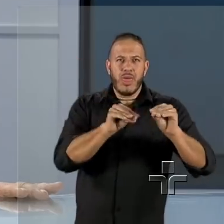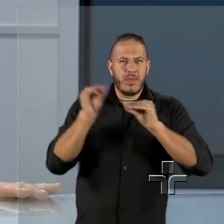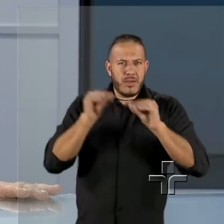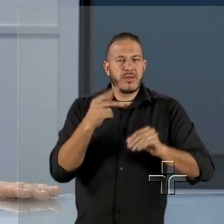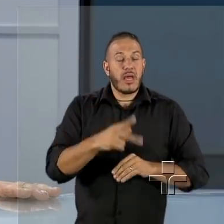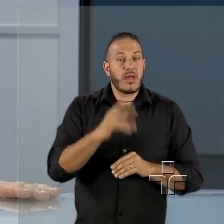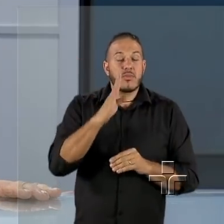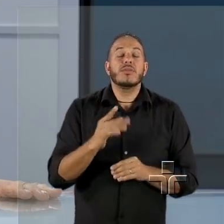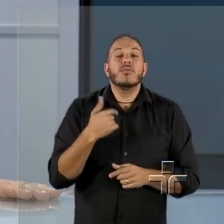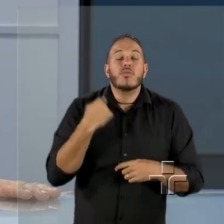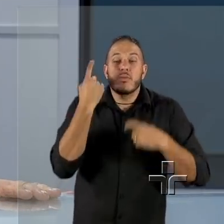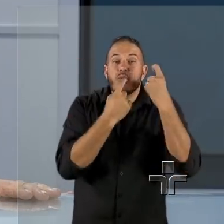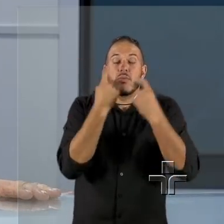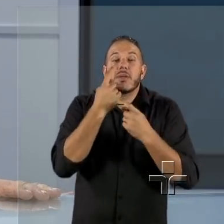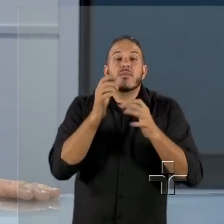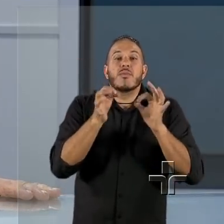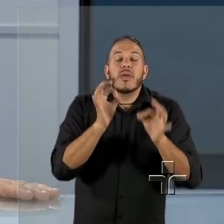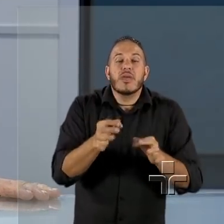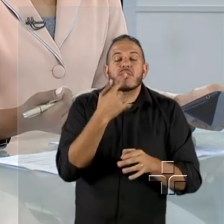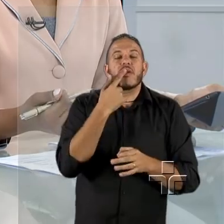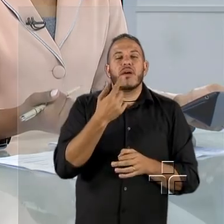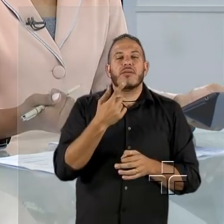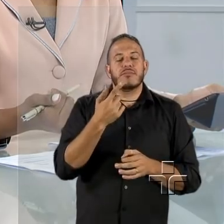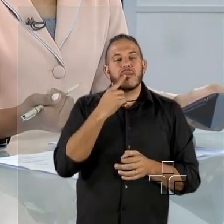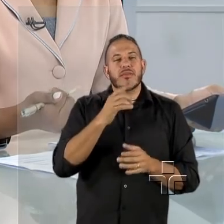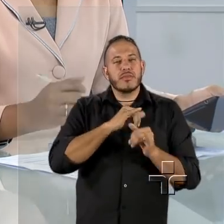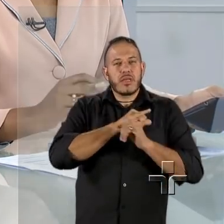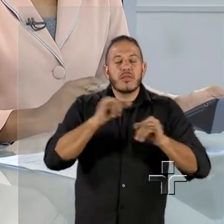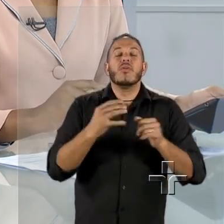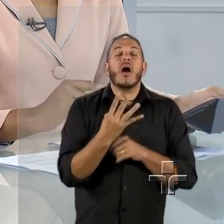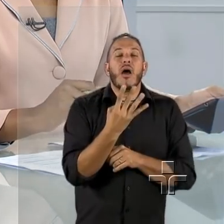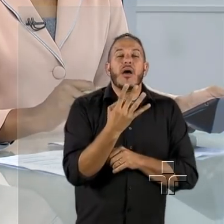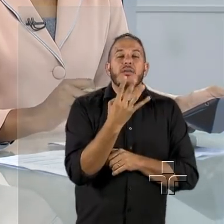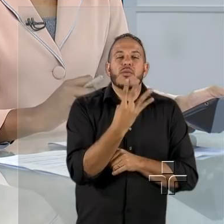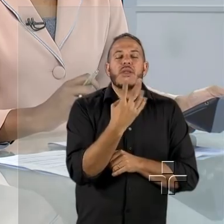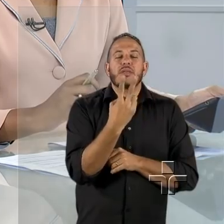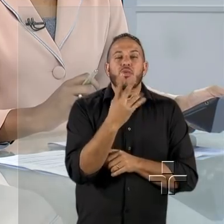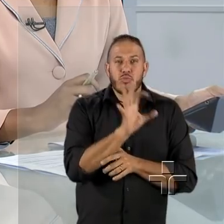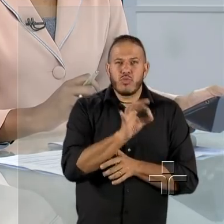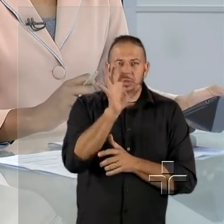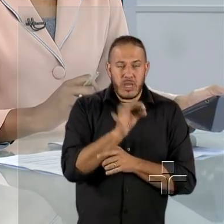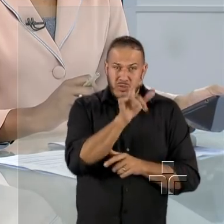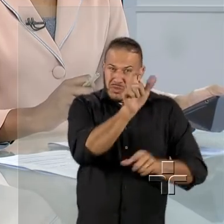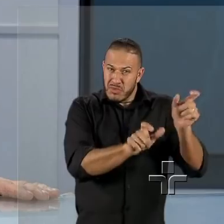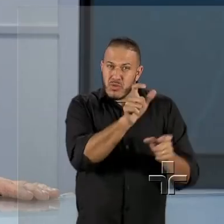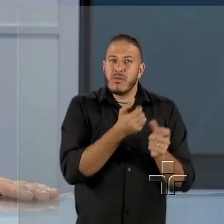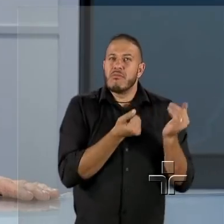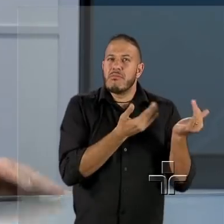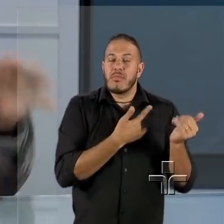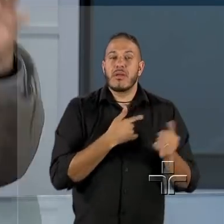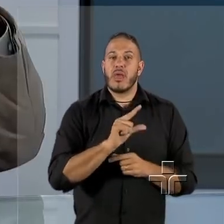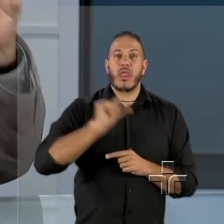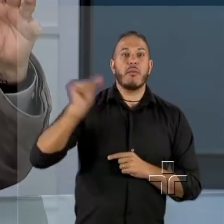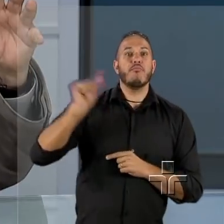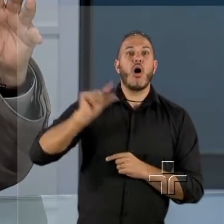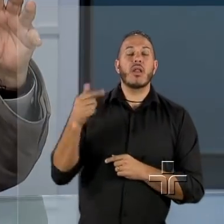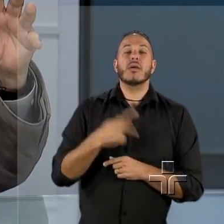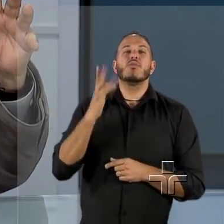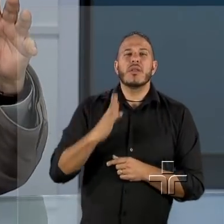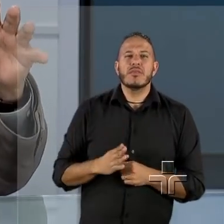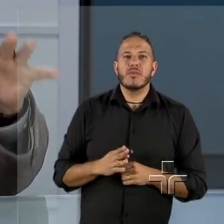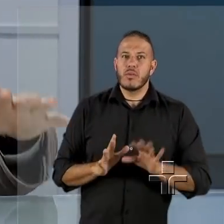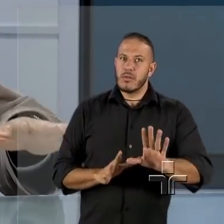mesmo as pessoas, por exemplo, essas vítimas aí do paraíso socialista que é a Venezuela, que fogem para cá porque são vítimas do